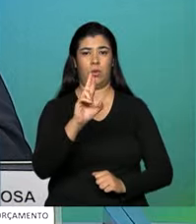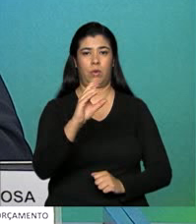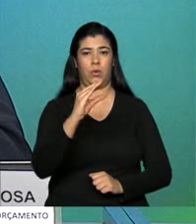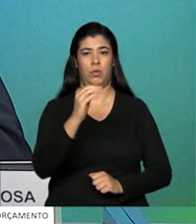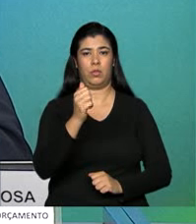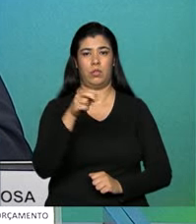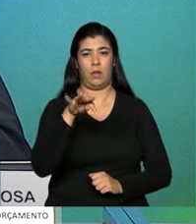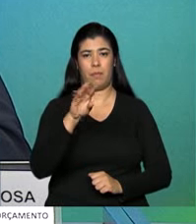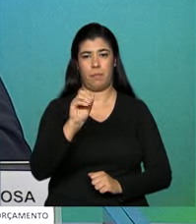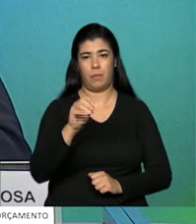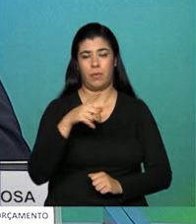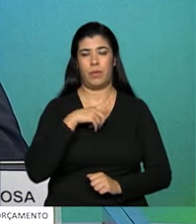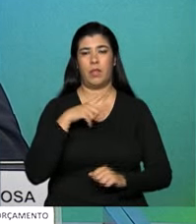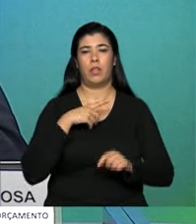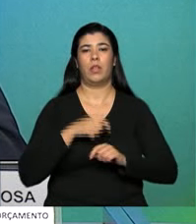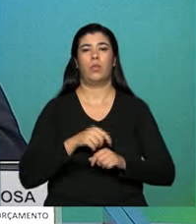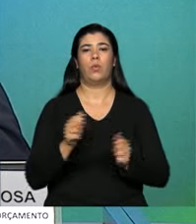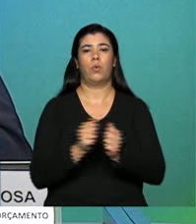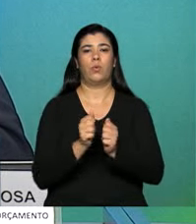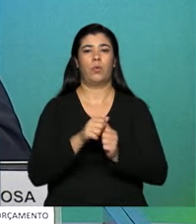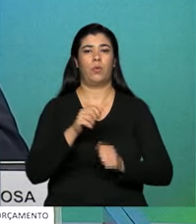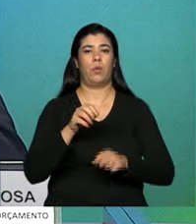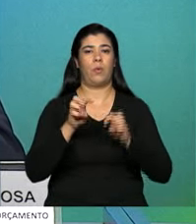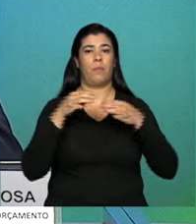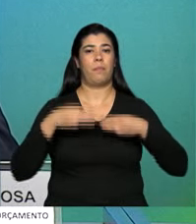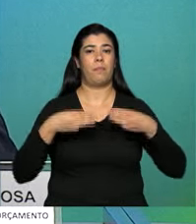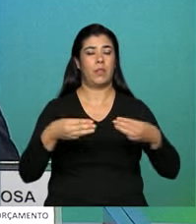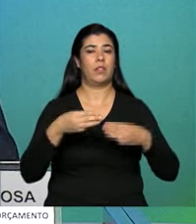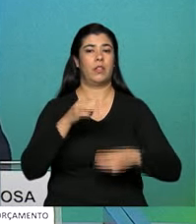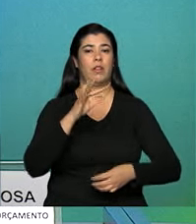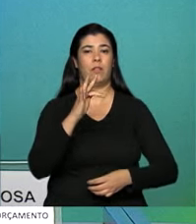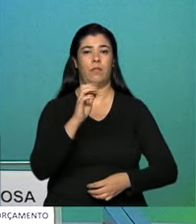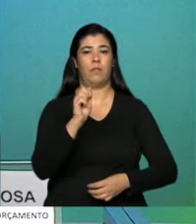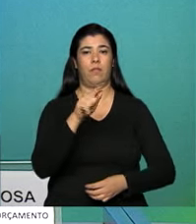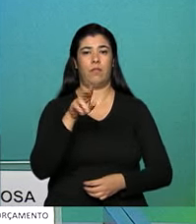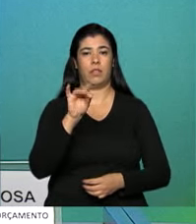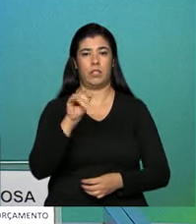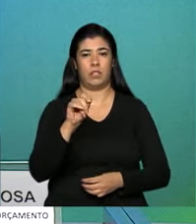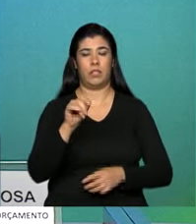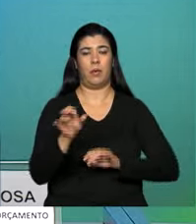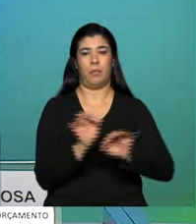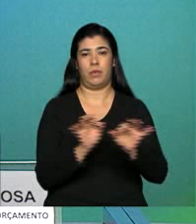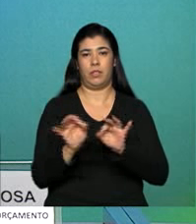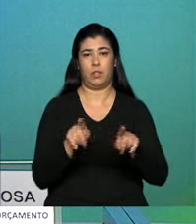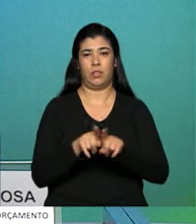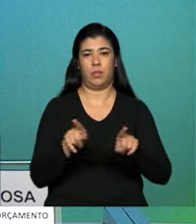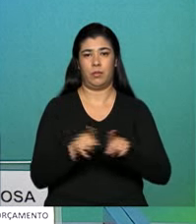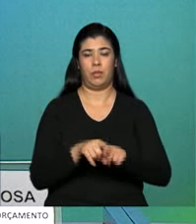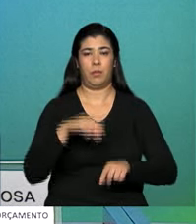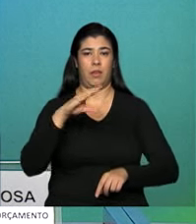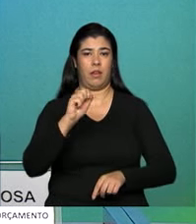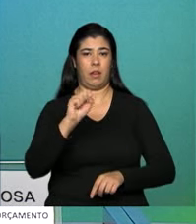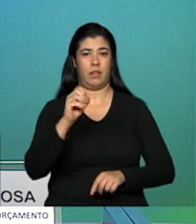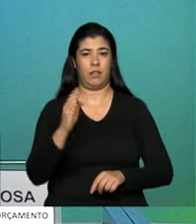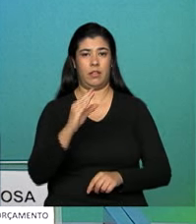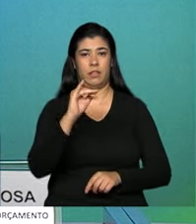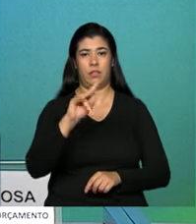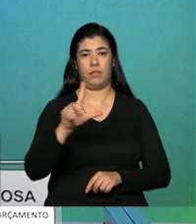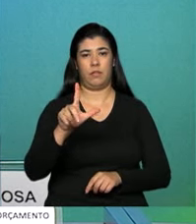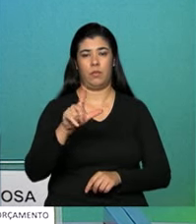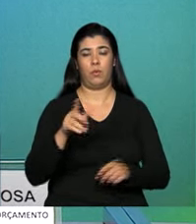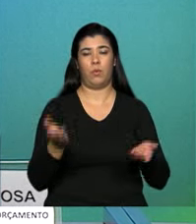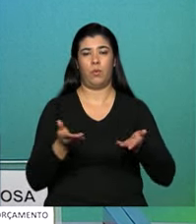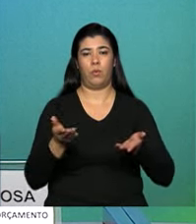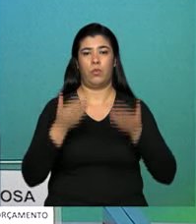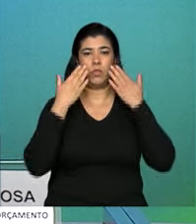junta Fazenda planejamento e Casa Civil e nós hoje apresentamos ao conselho político o que que seriam